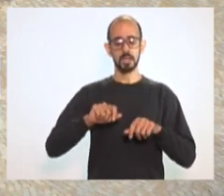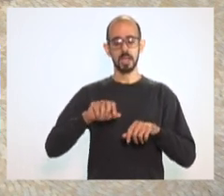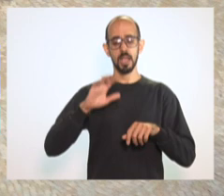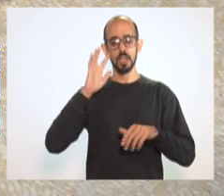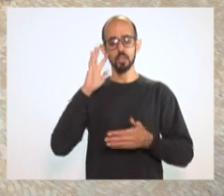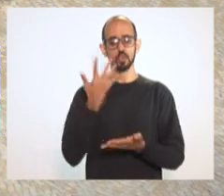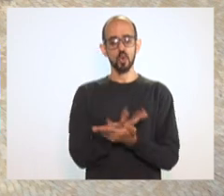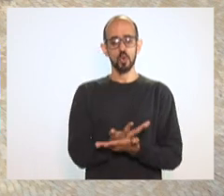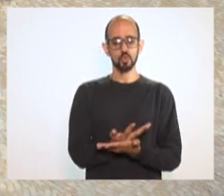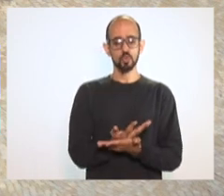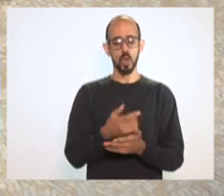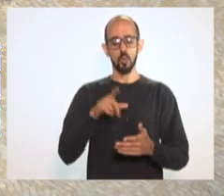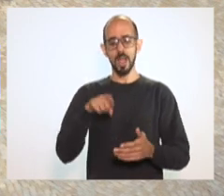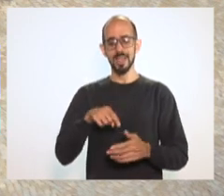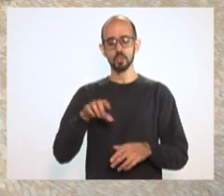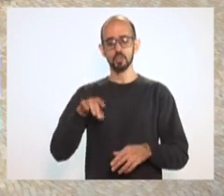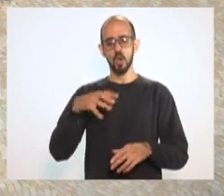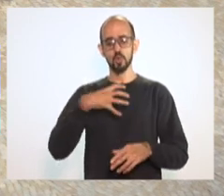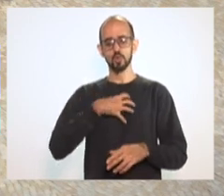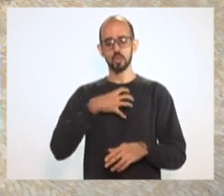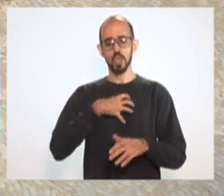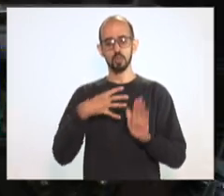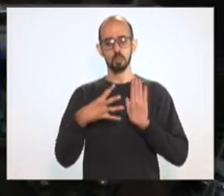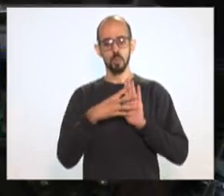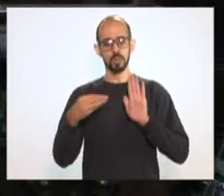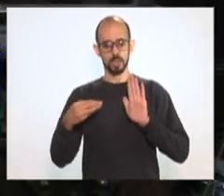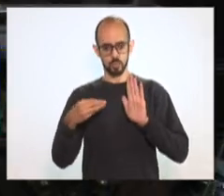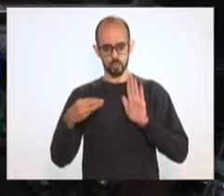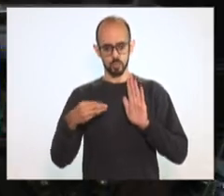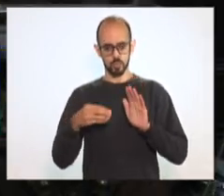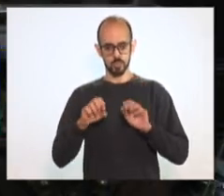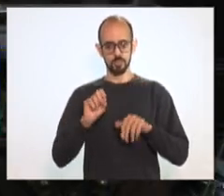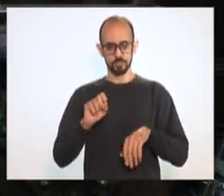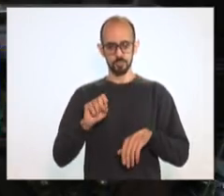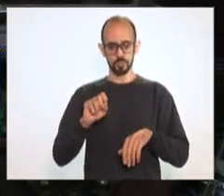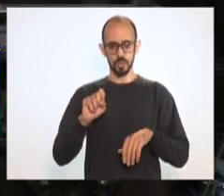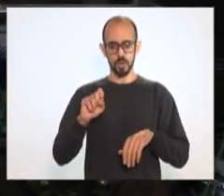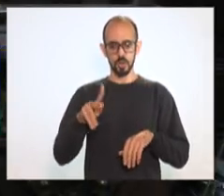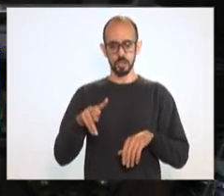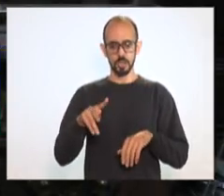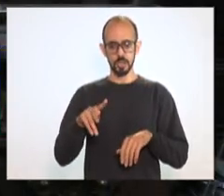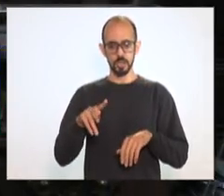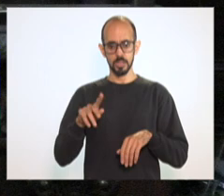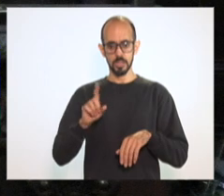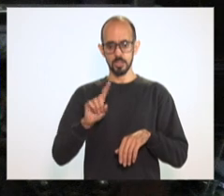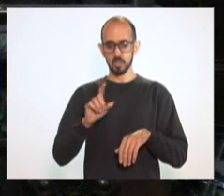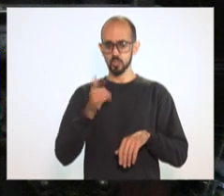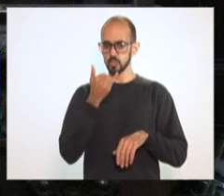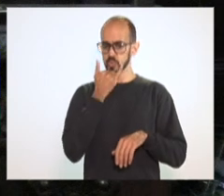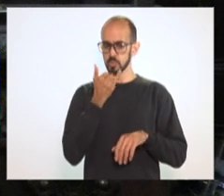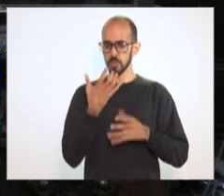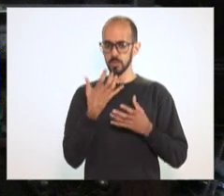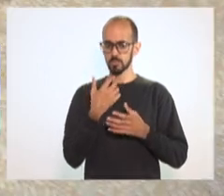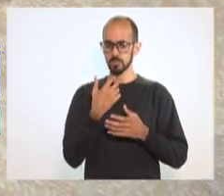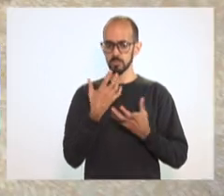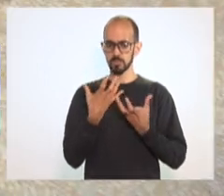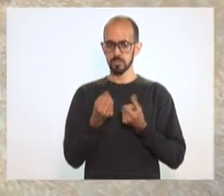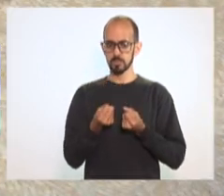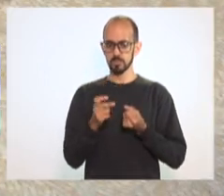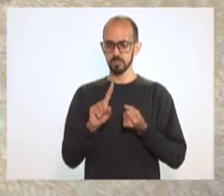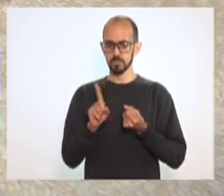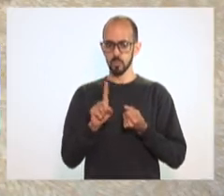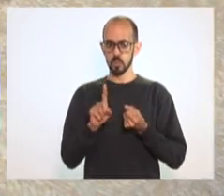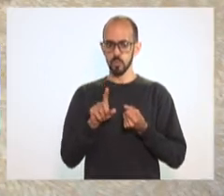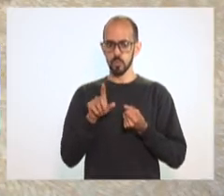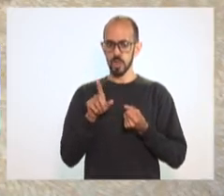por uma questão de forma não tem nada a por favor ok presidência defere não porque vossa excelência não há